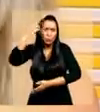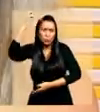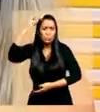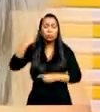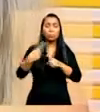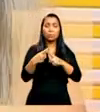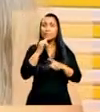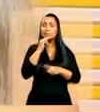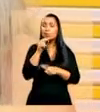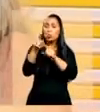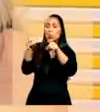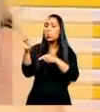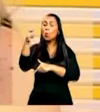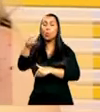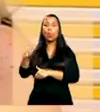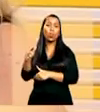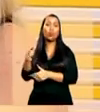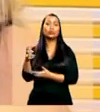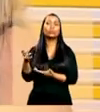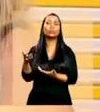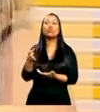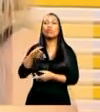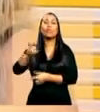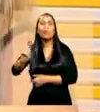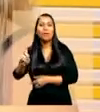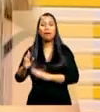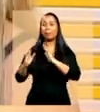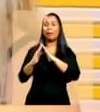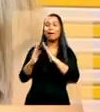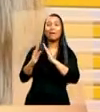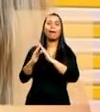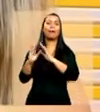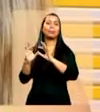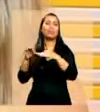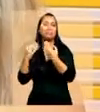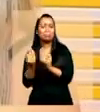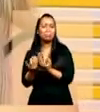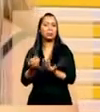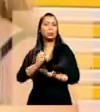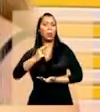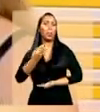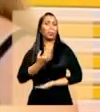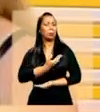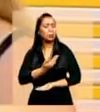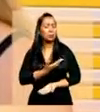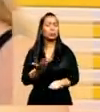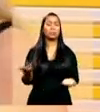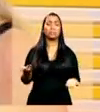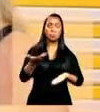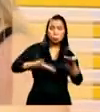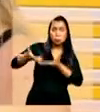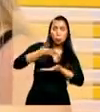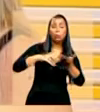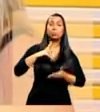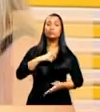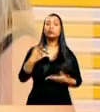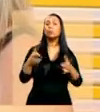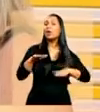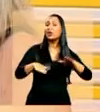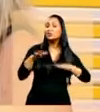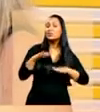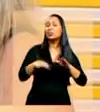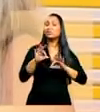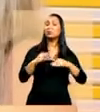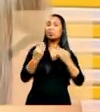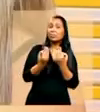essa criança não vai para um outro espaço, mesmo para casa de parentes ou amigos, tem essa troca, às